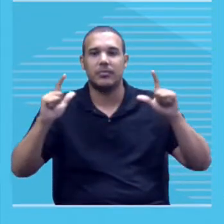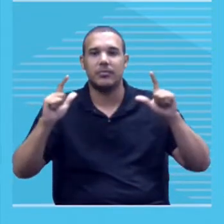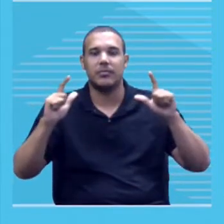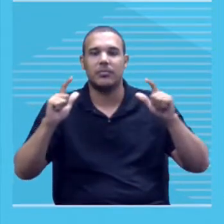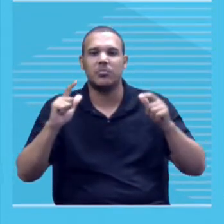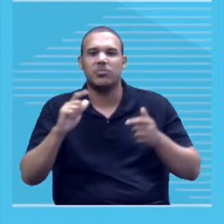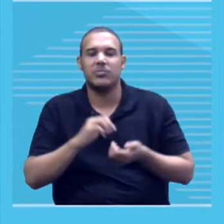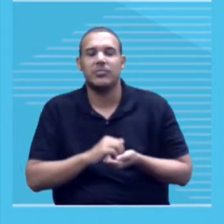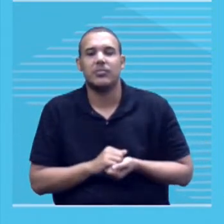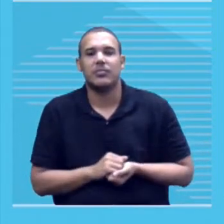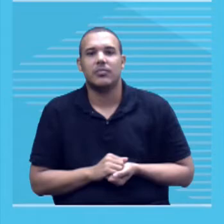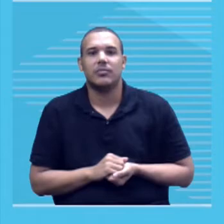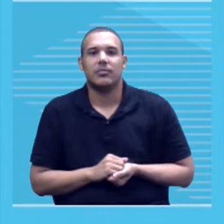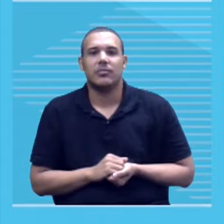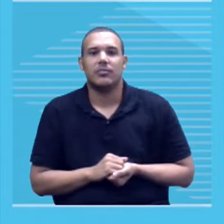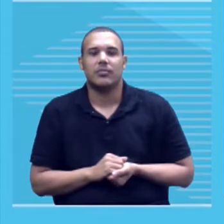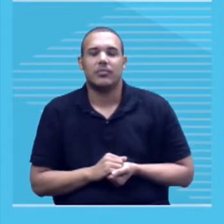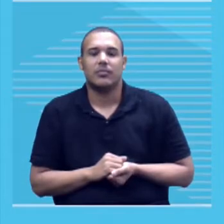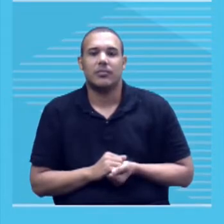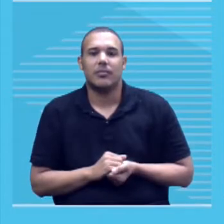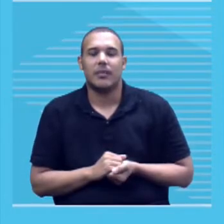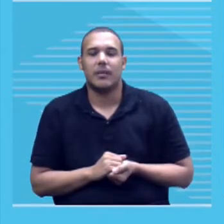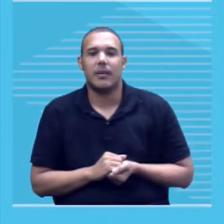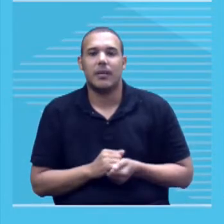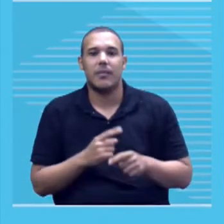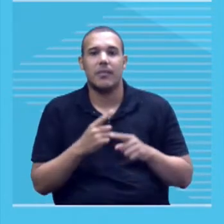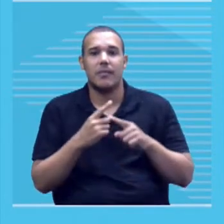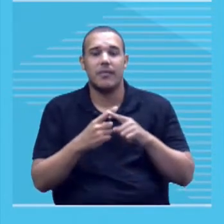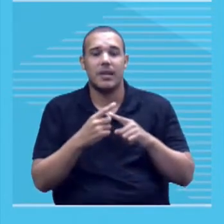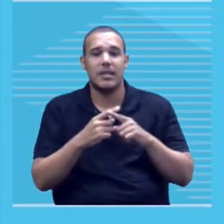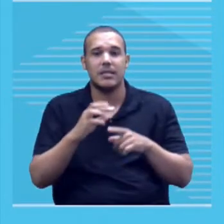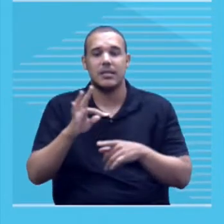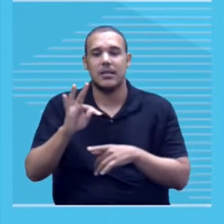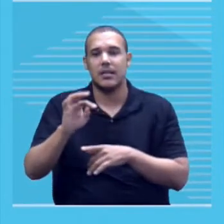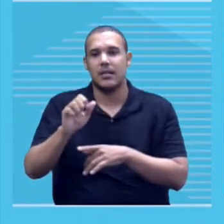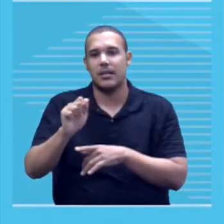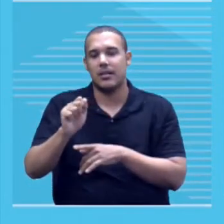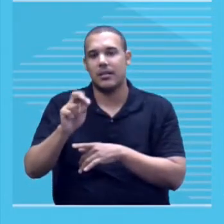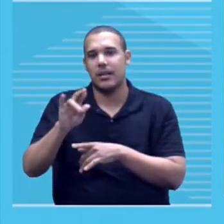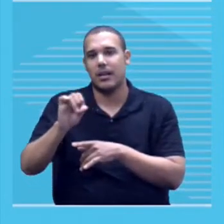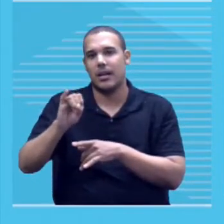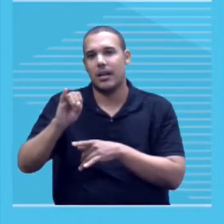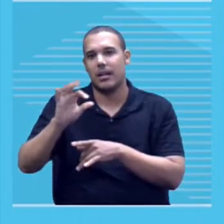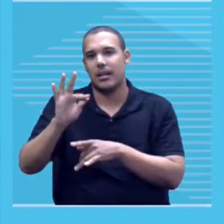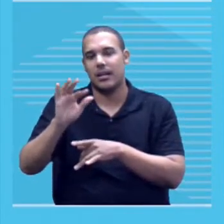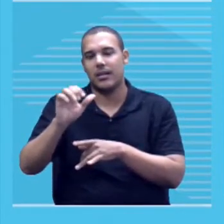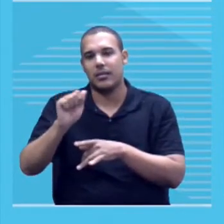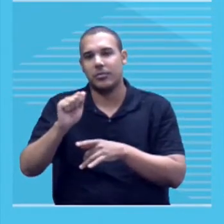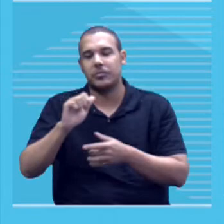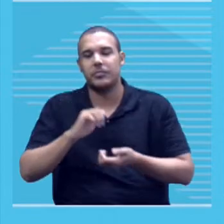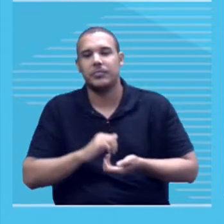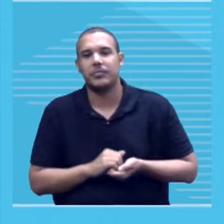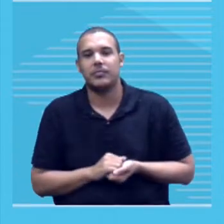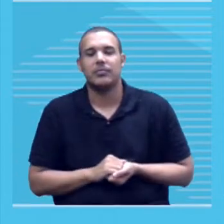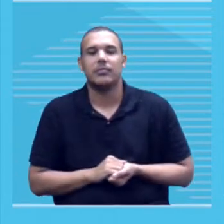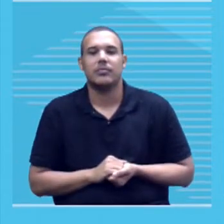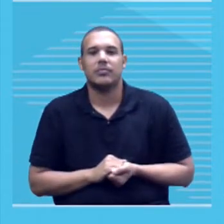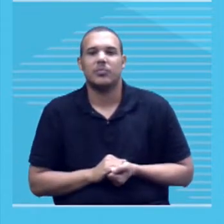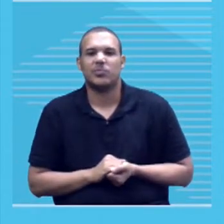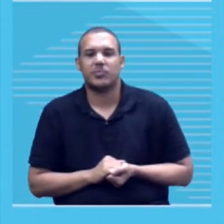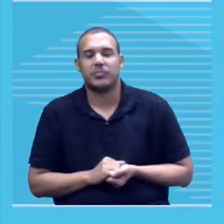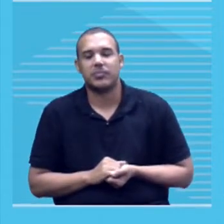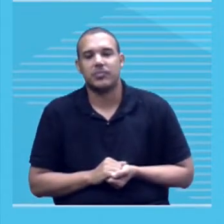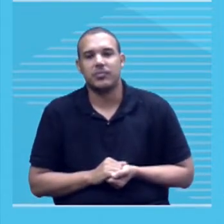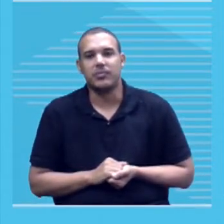naquele determinado mês, vezes a tarifa, bom? Então, são esses passos aí que você precisa fazer para descobrir o